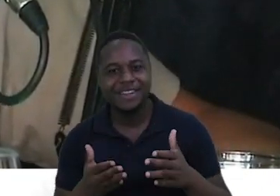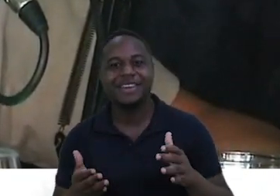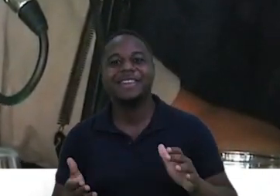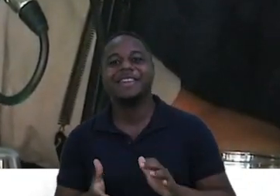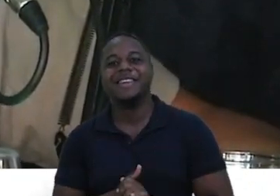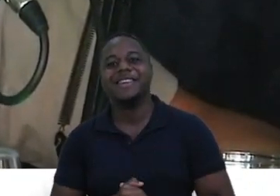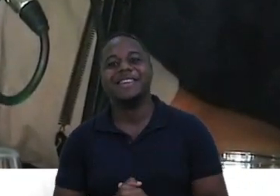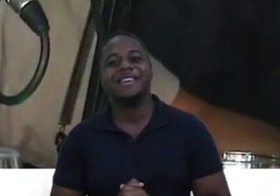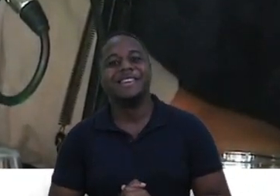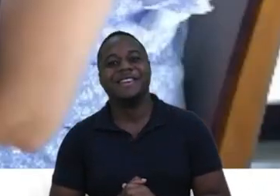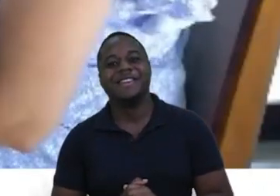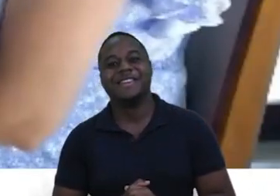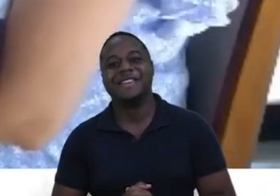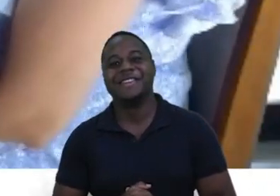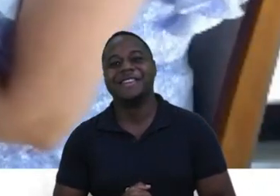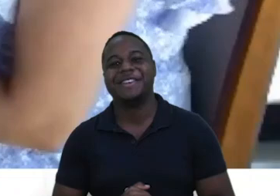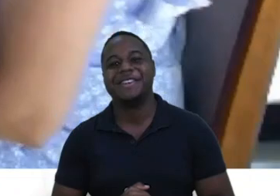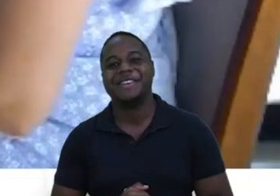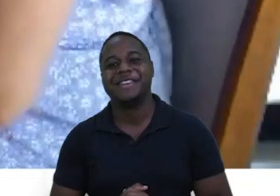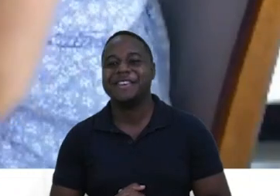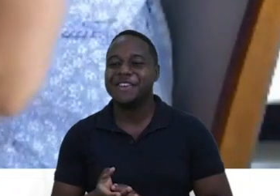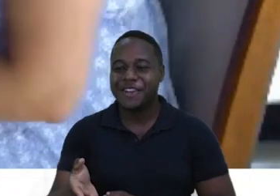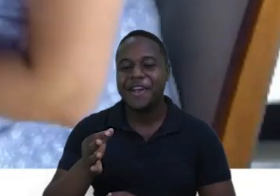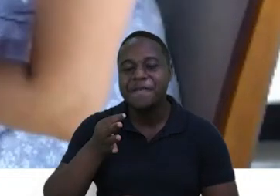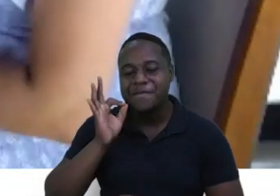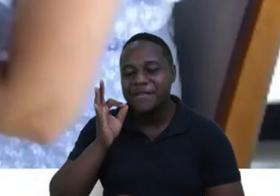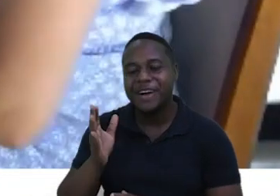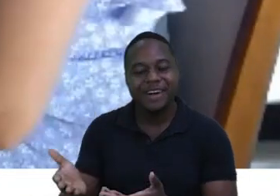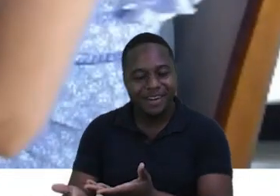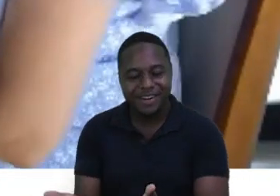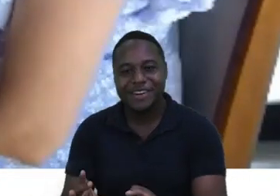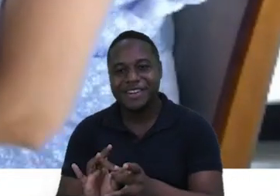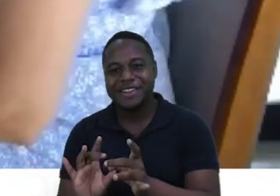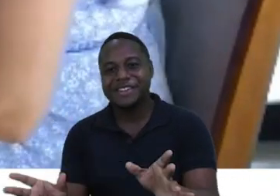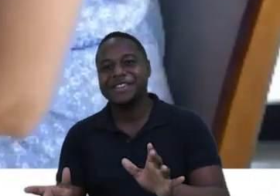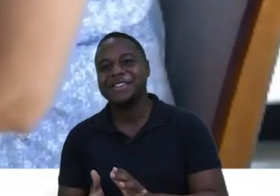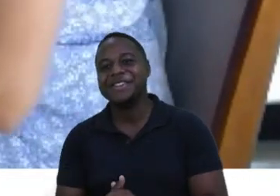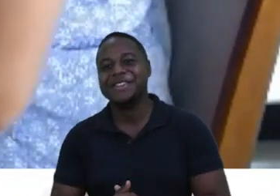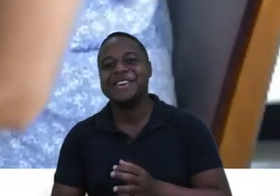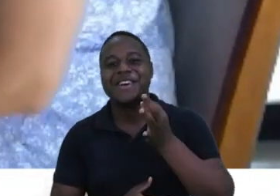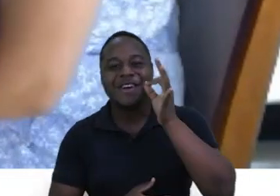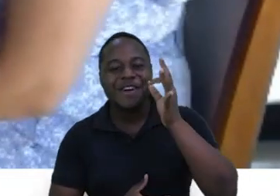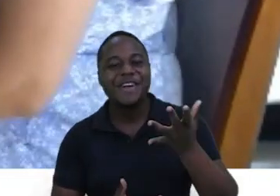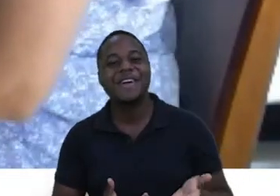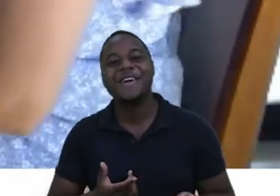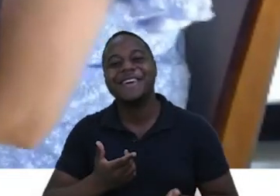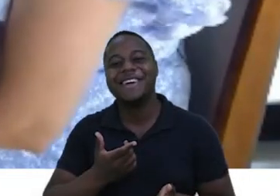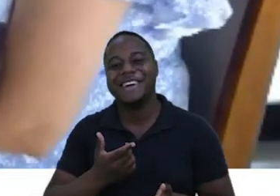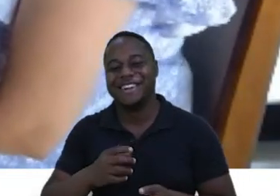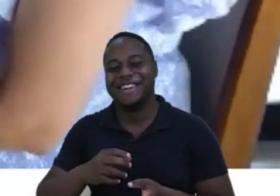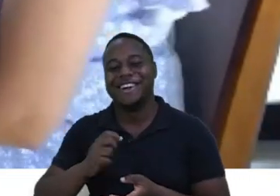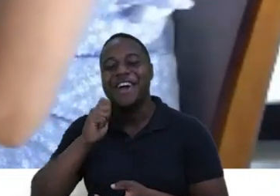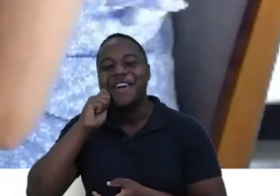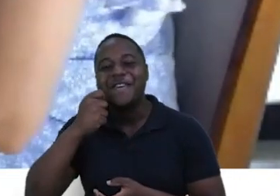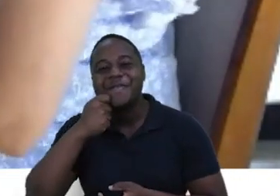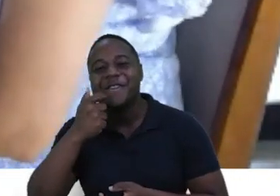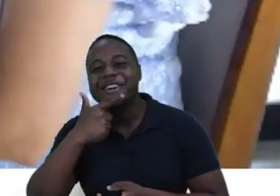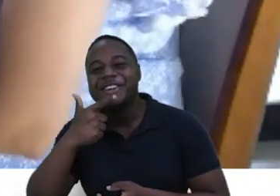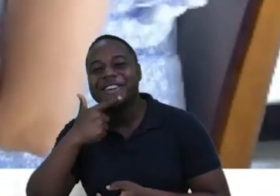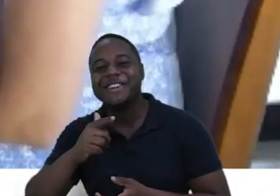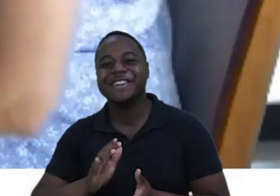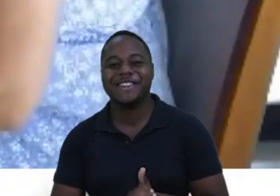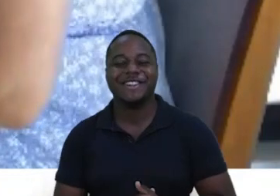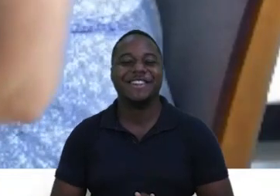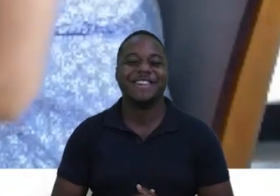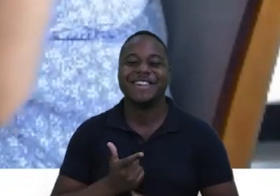mais, seu processo, vamos embora. Puxa a cadeira, pega um café, fica à vontade. Um cafezinho, se tiver um pãozinho de queijo, melhor. Oxe, aí. Até um beiju serve, mulher.